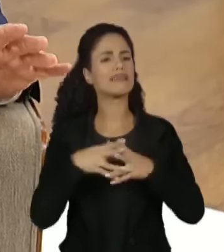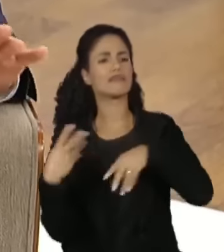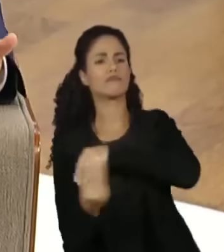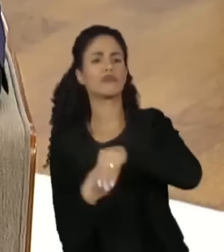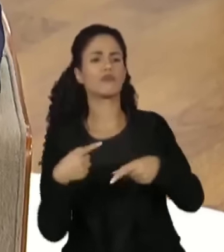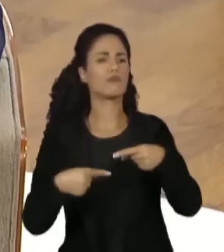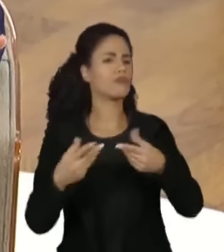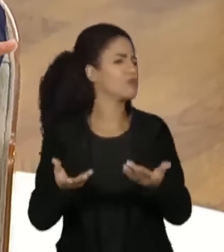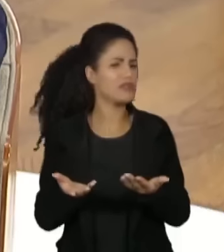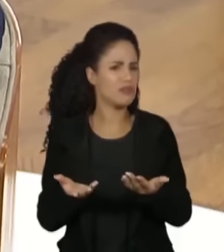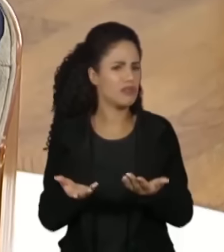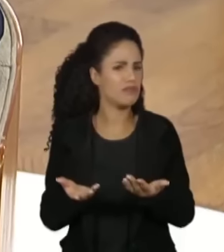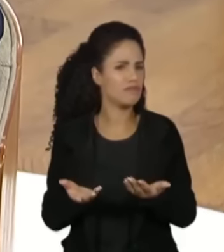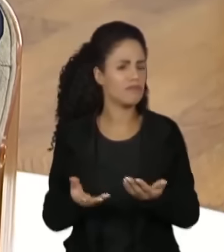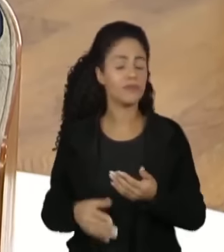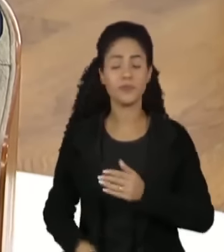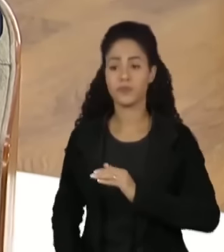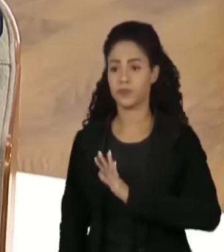Veja,